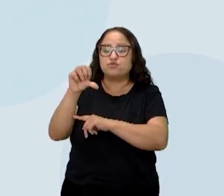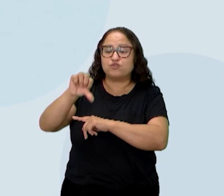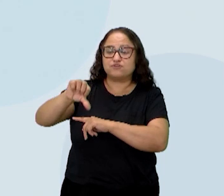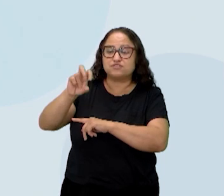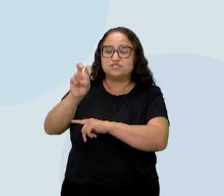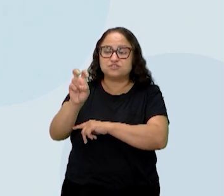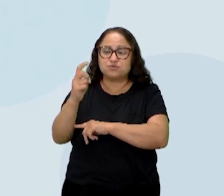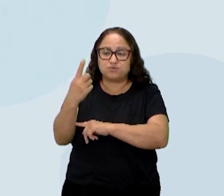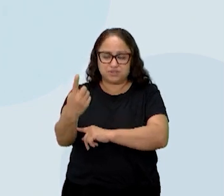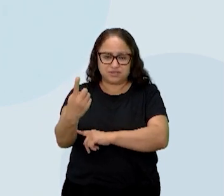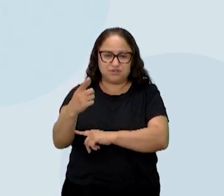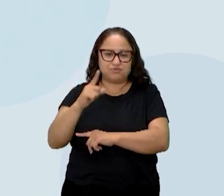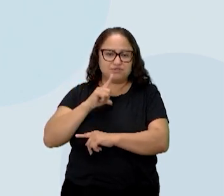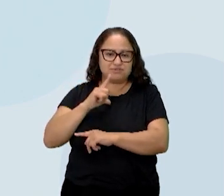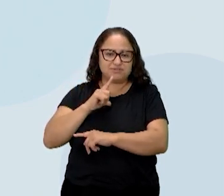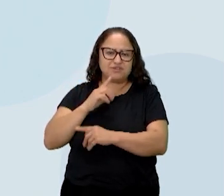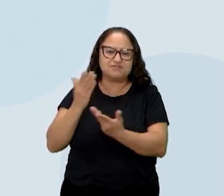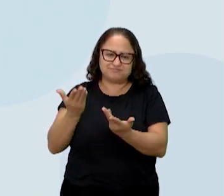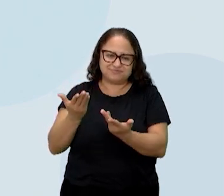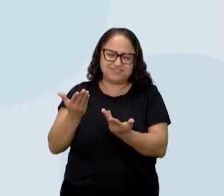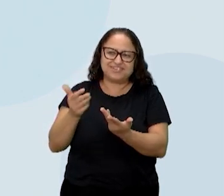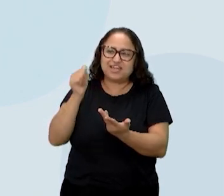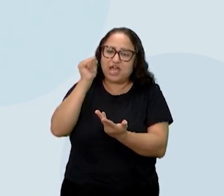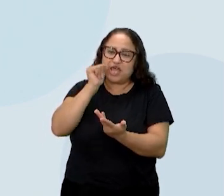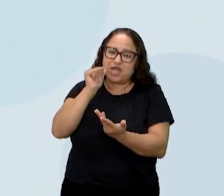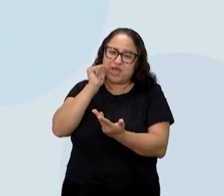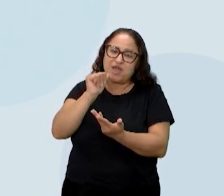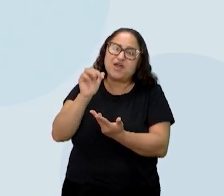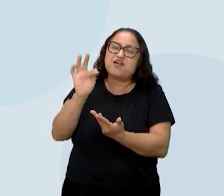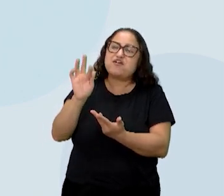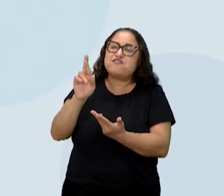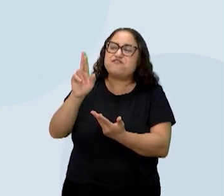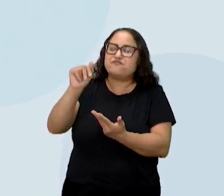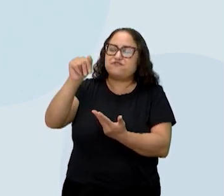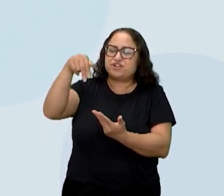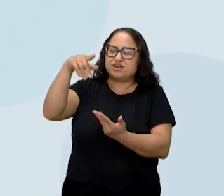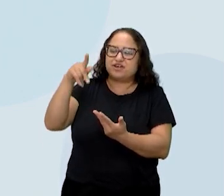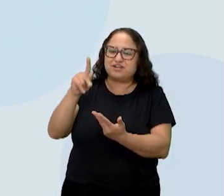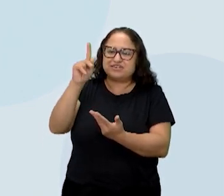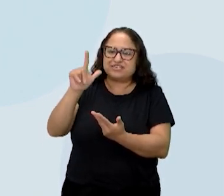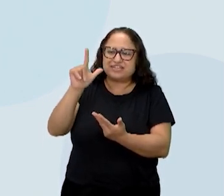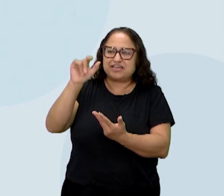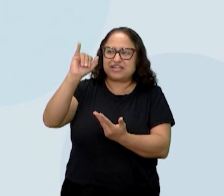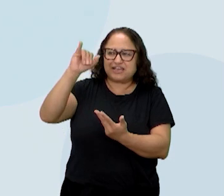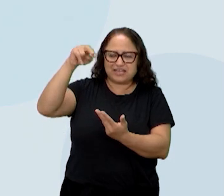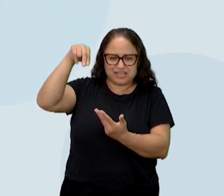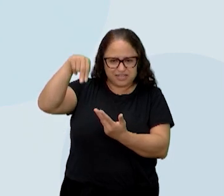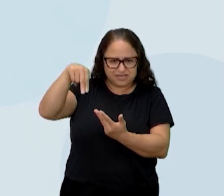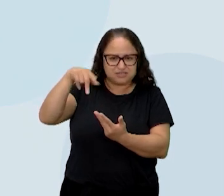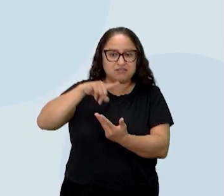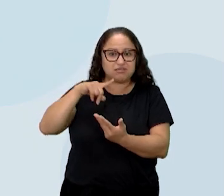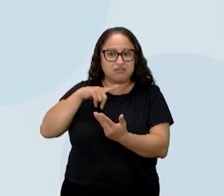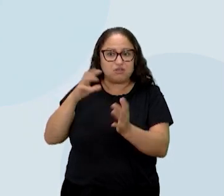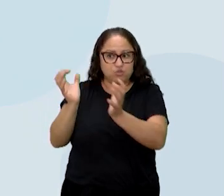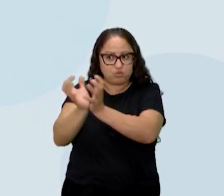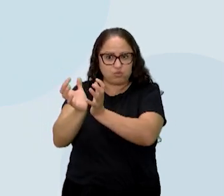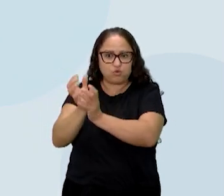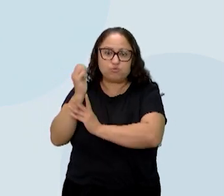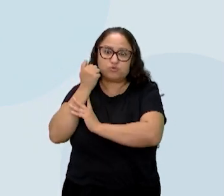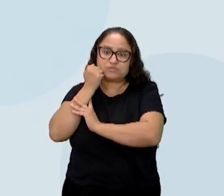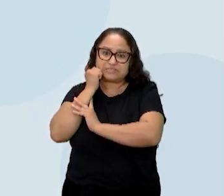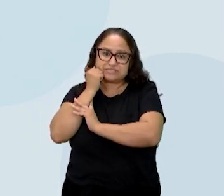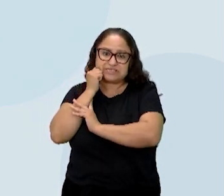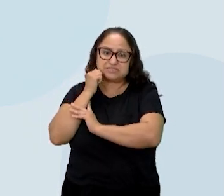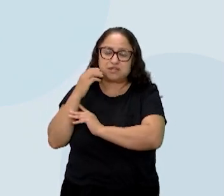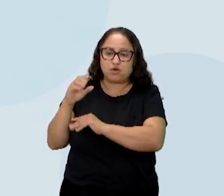1951, que a gente vai falar exclusivamente aí de Rosalind Franklin, uma mulher no grupo da ciência, uma